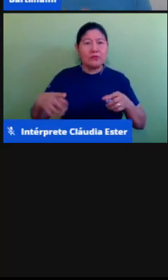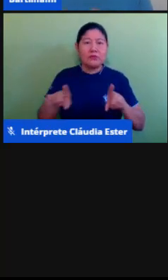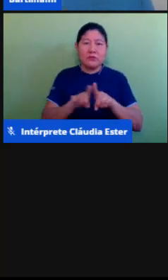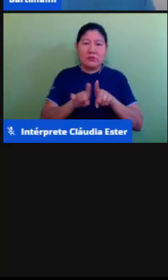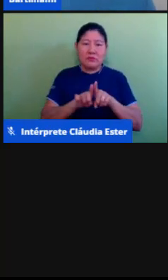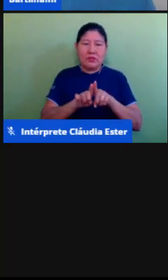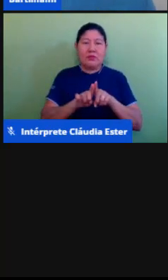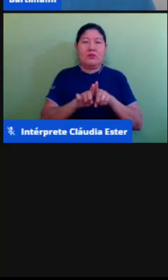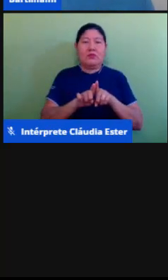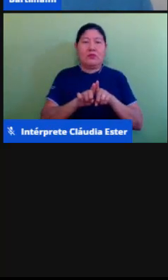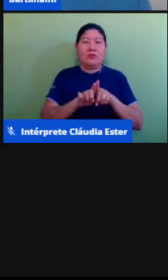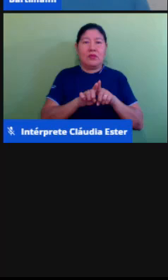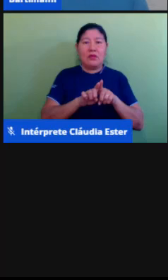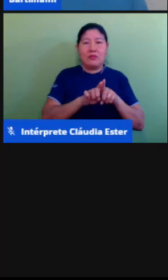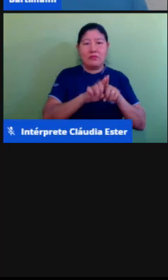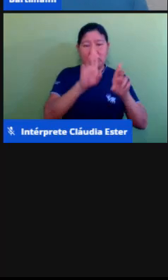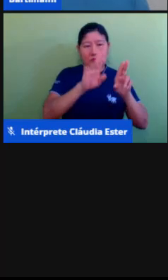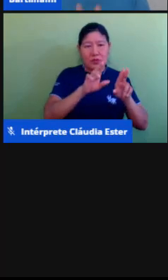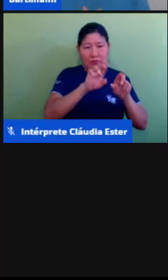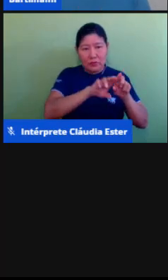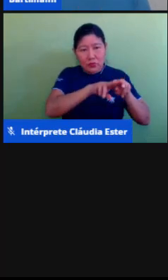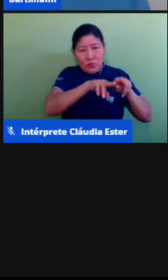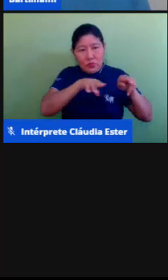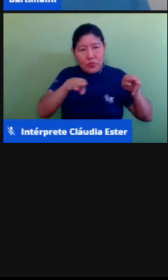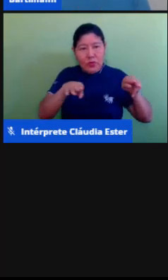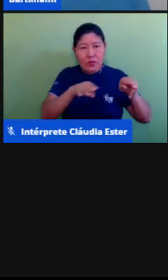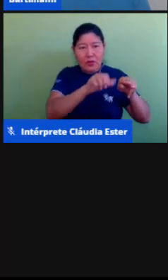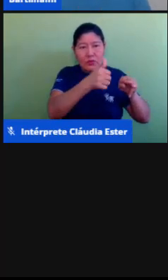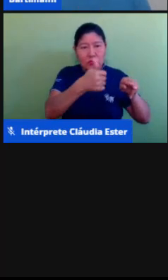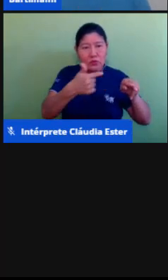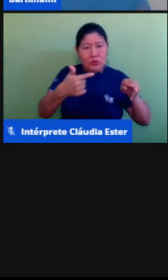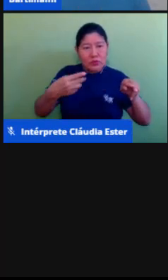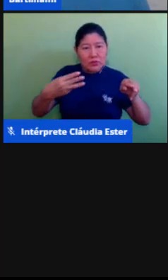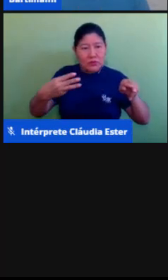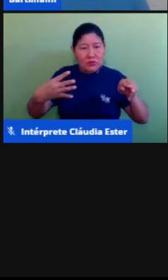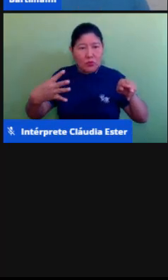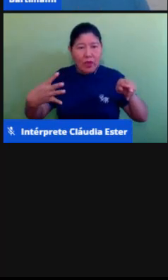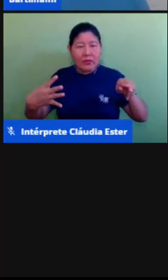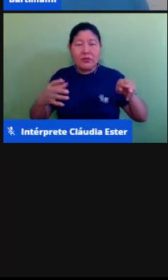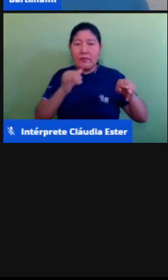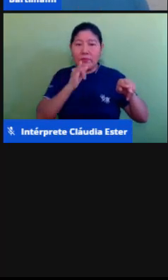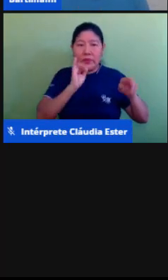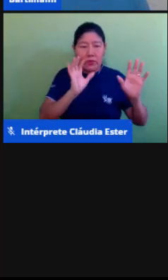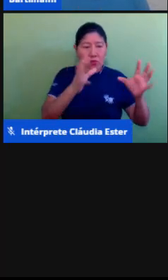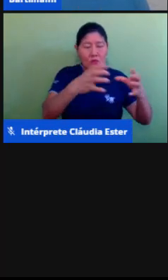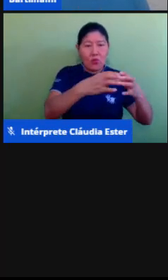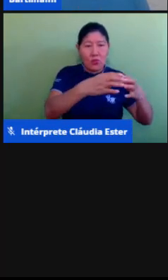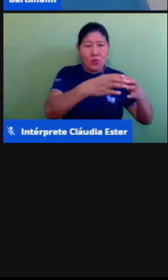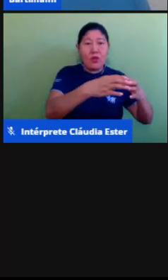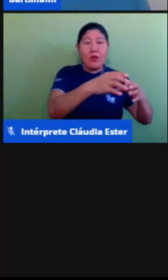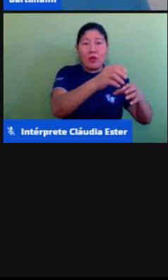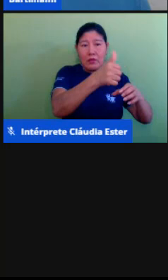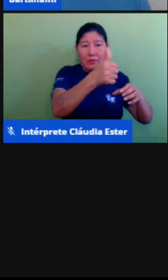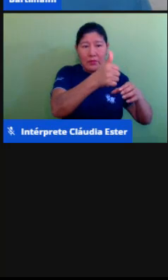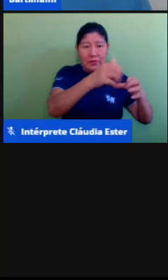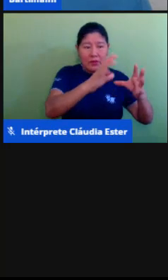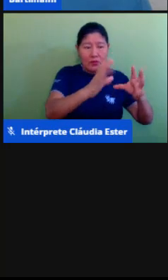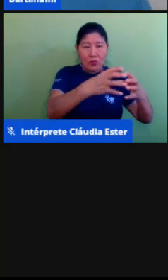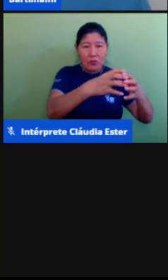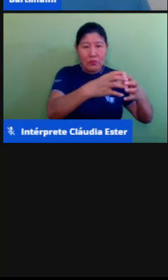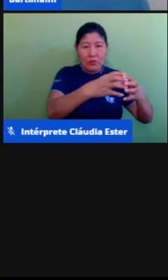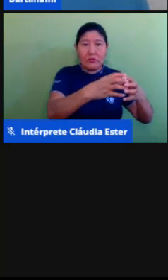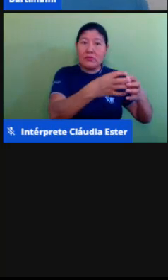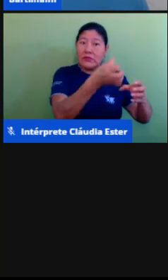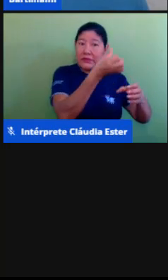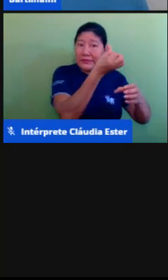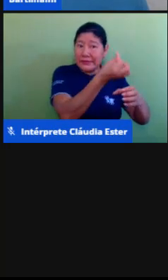Um nível sendo submetido ao outro. Dentro do nível 1, nós temos 6 classes. Floresta, formação